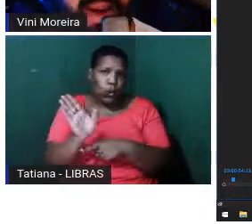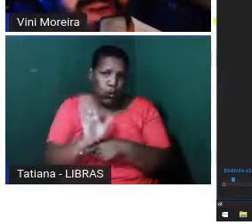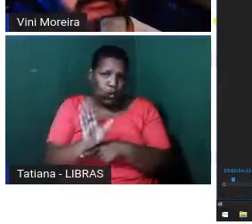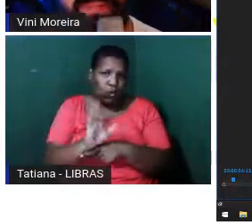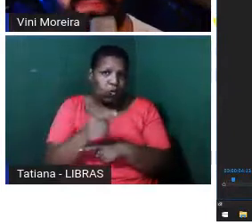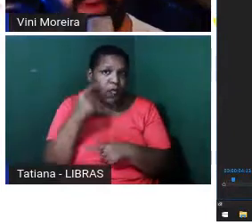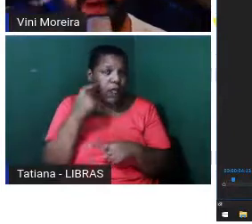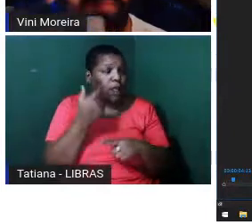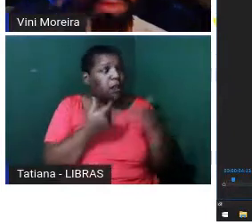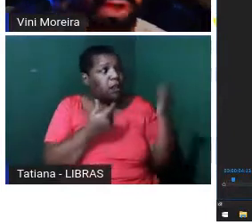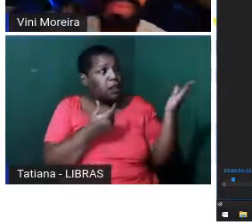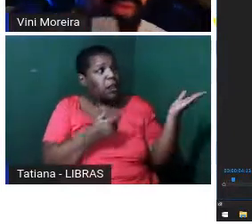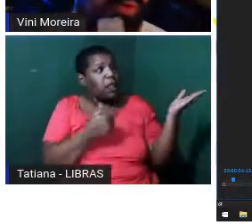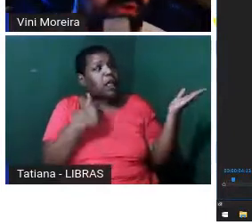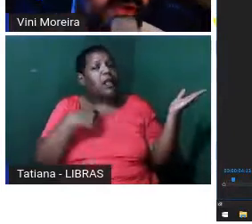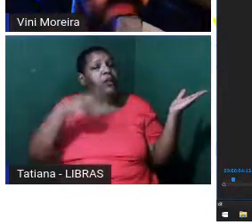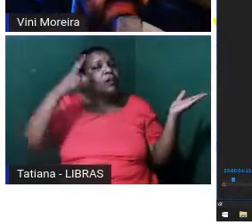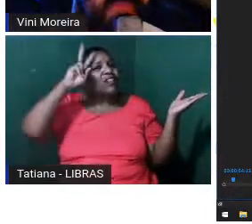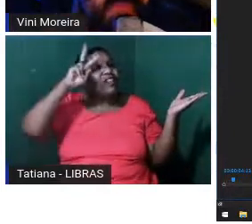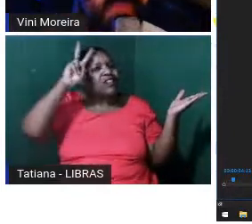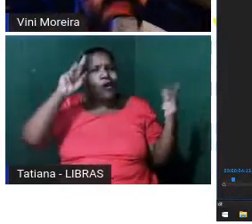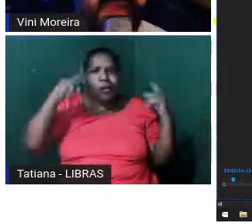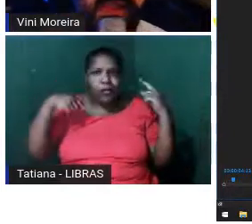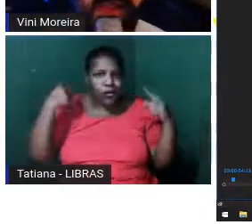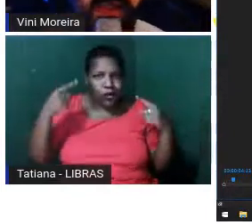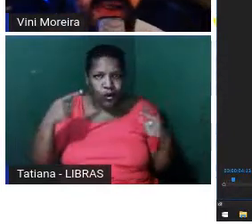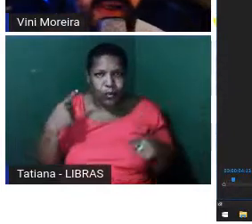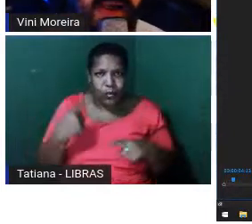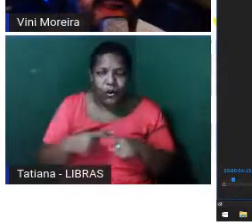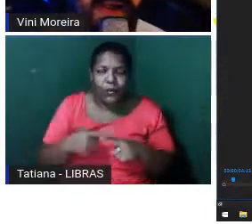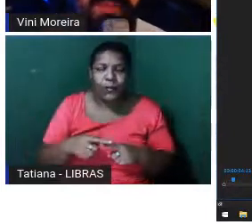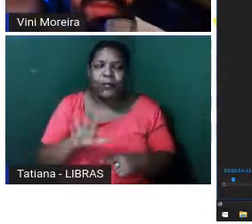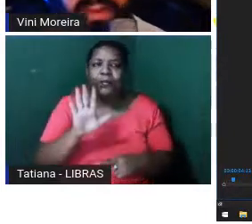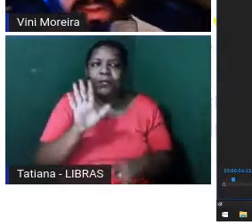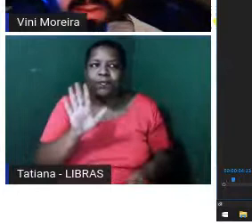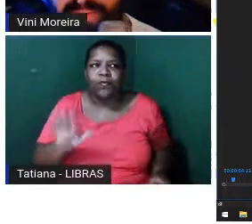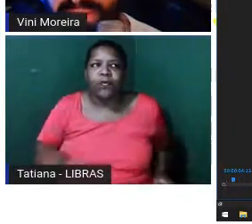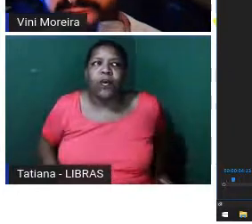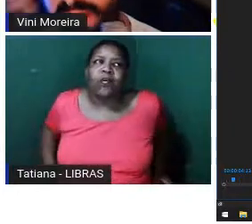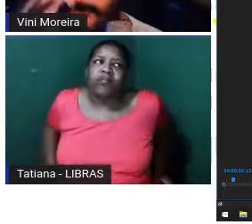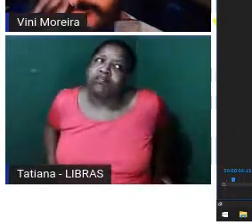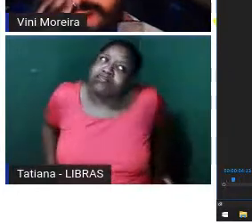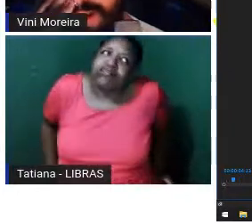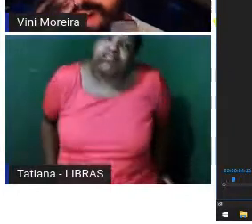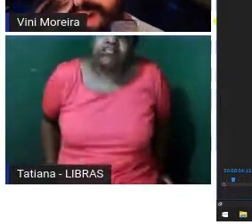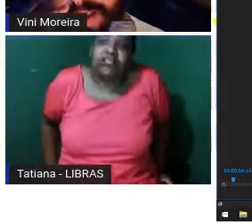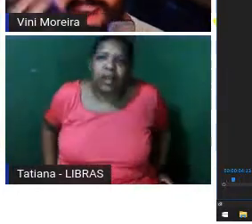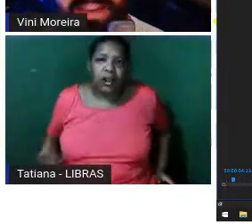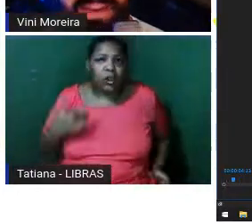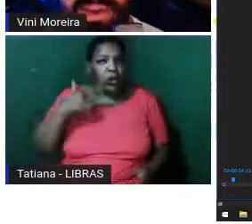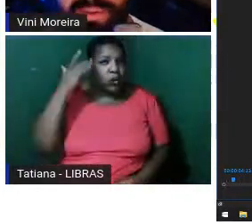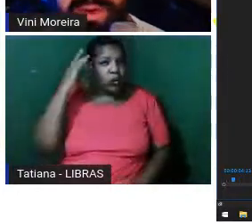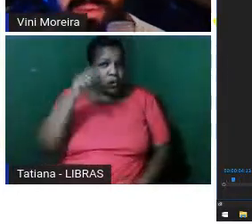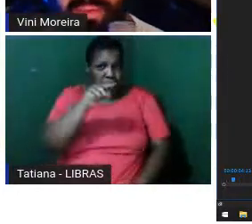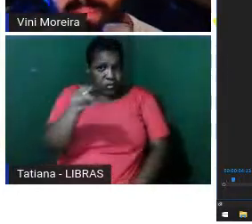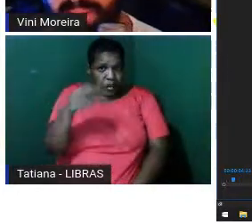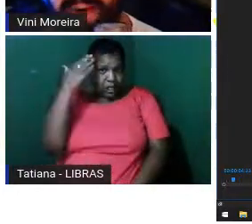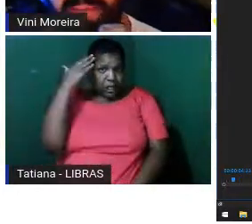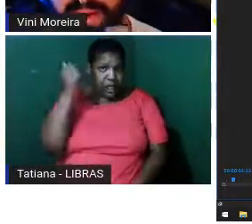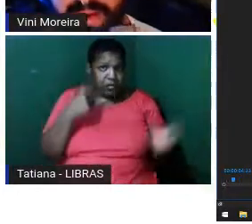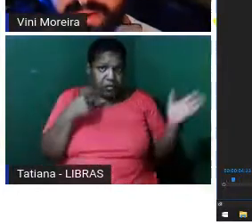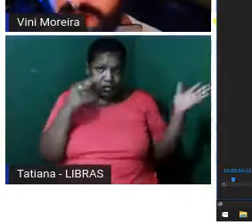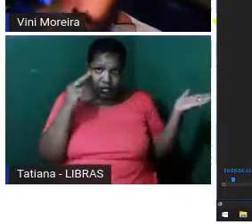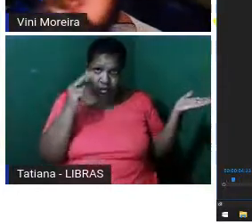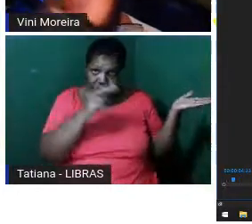esse essa filmagem tem uma história muito doida que não sei se todos sabe quem assistiu